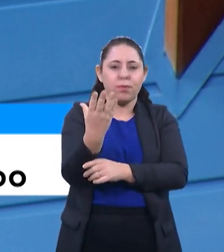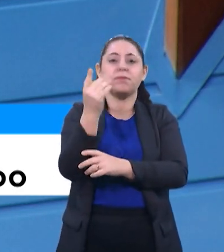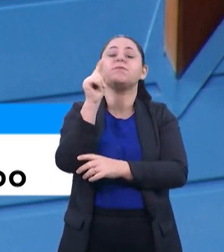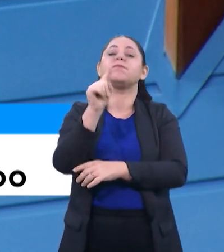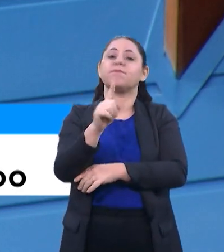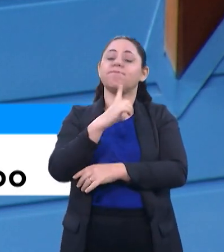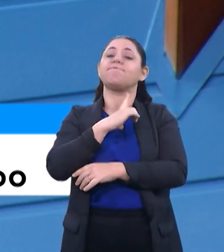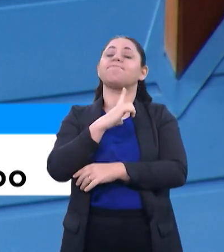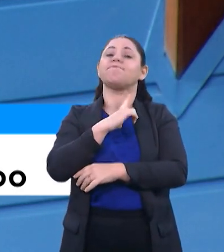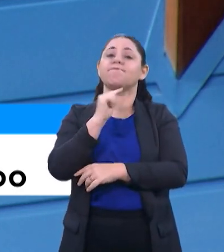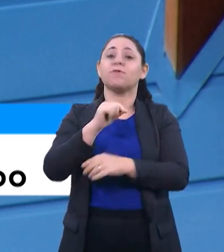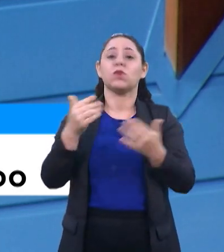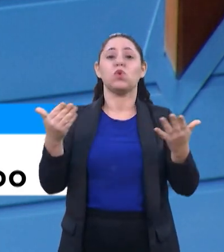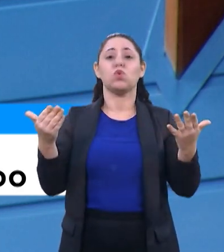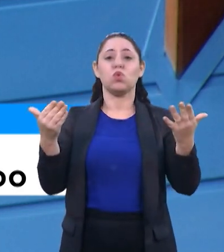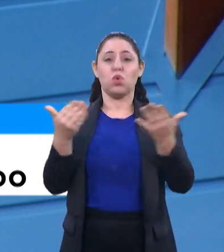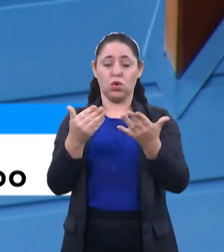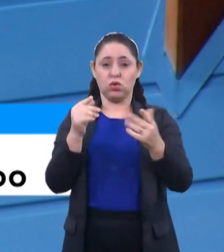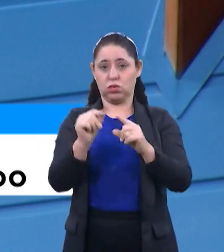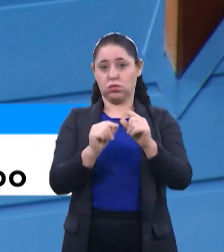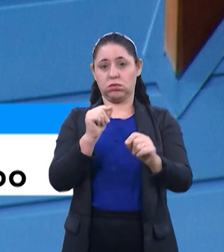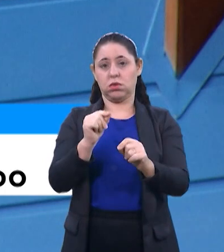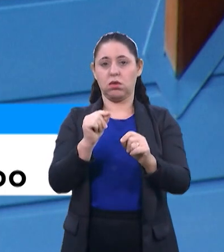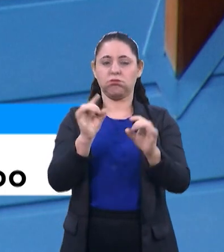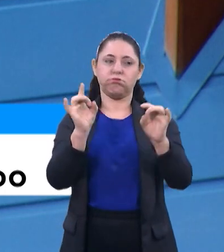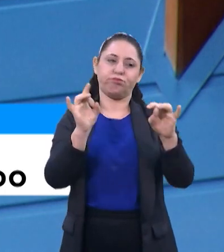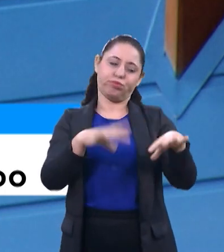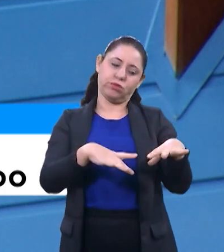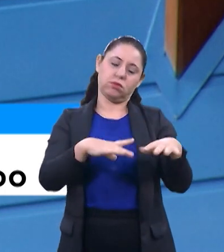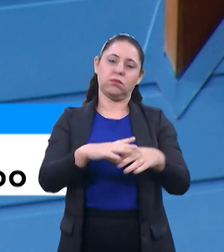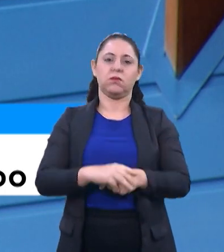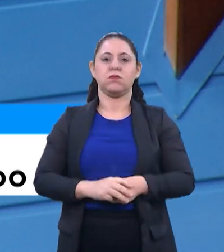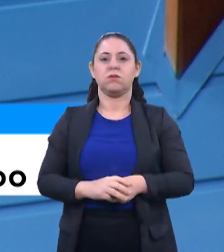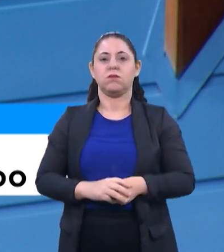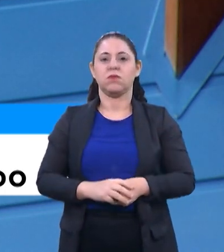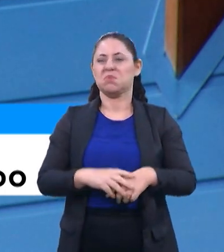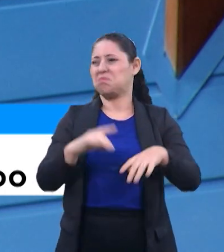Ossian, se encontram hoje absolutamente abandonados